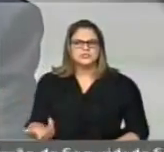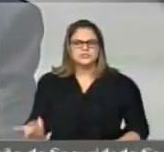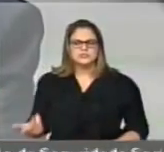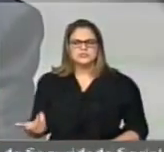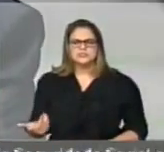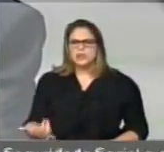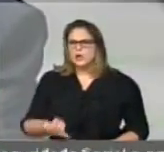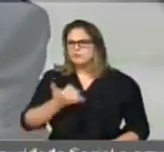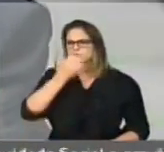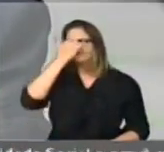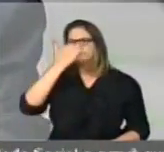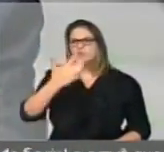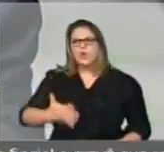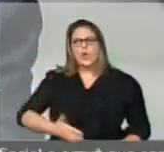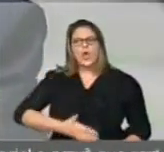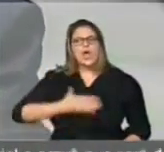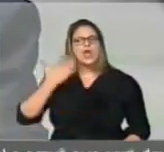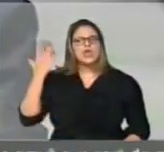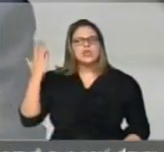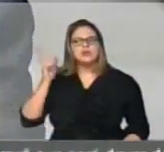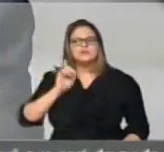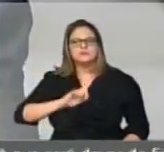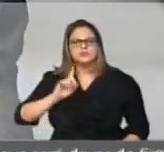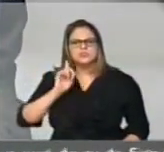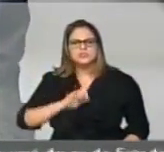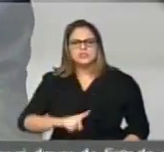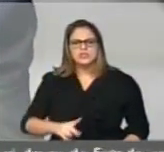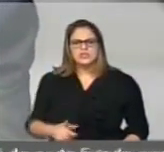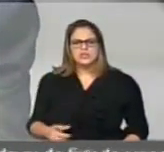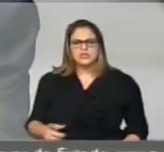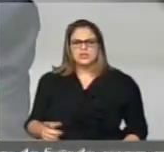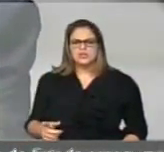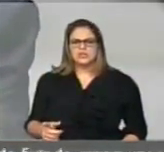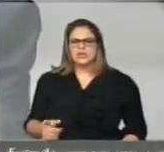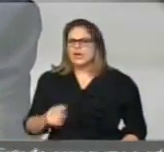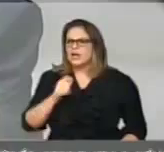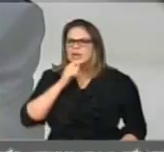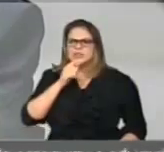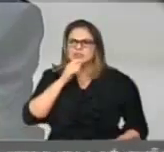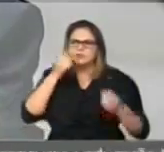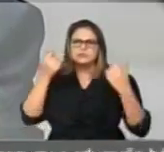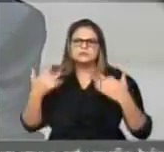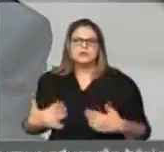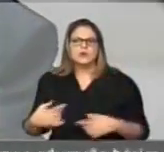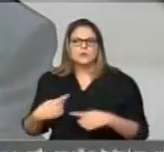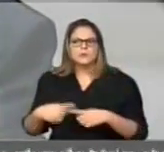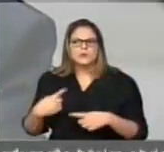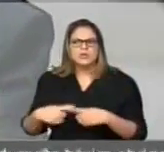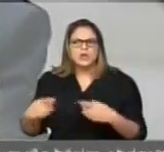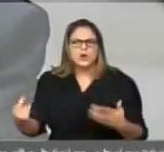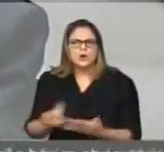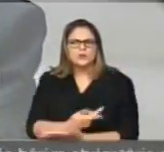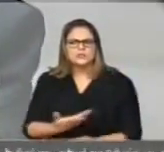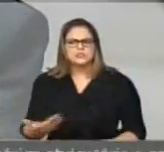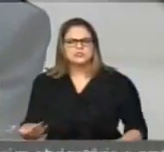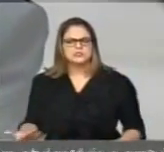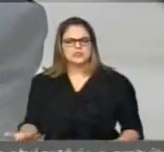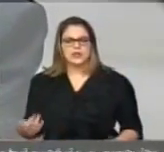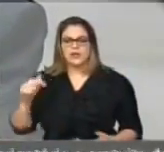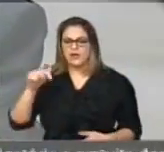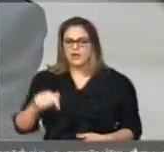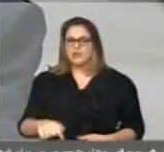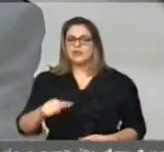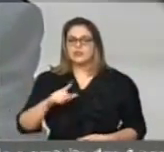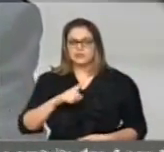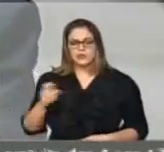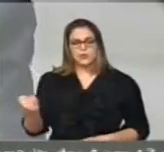de Minas Gerais. E as causas do acidente ainda não foram colocadas. E mais, quero dizer que essa casa está discutindo um novo código